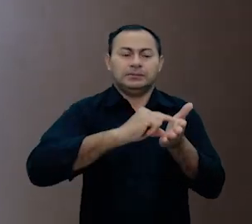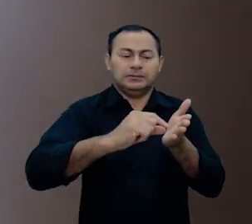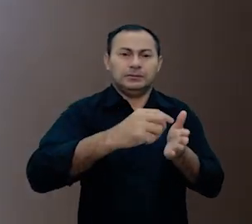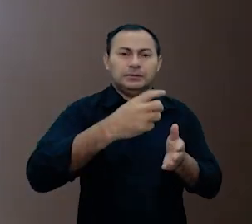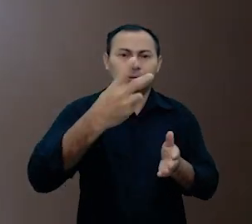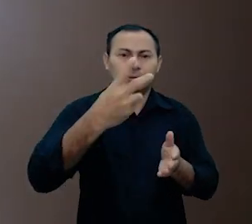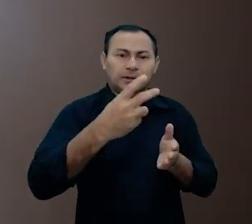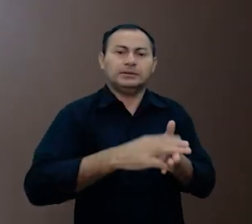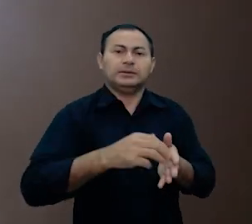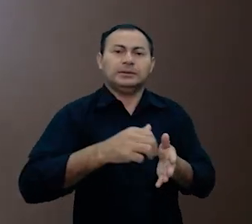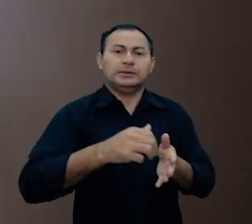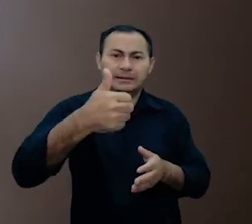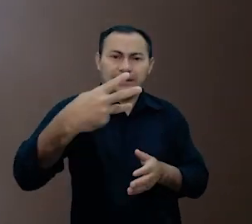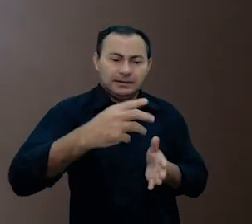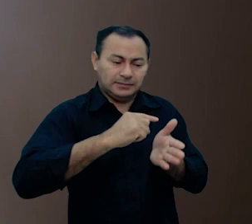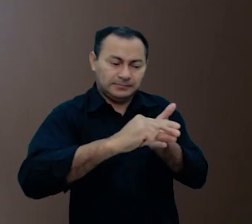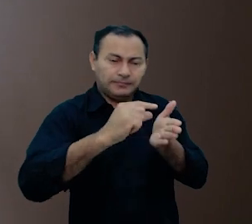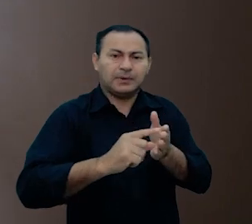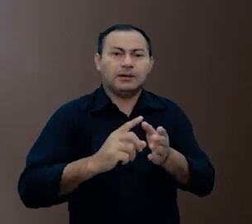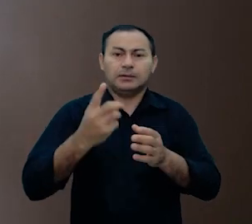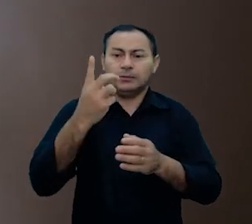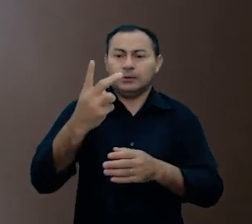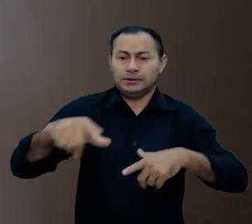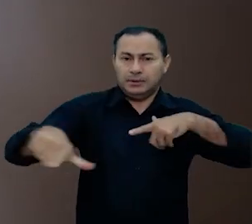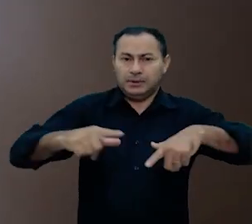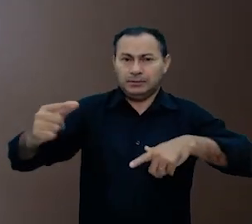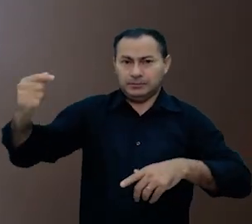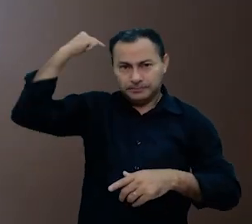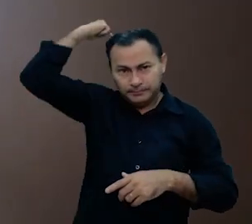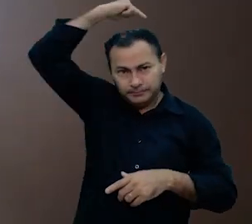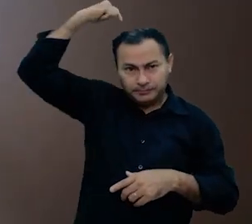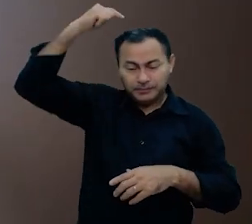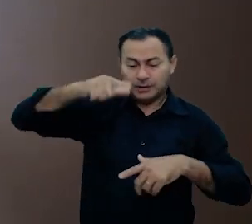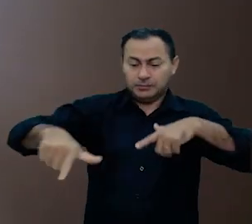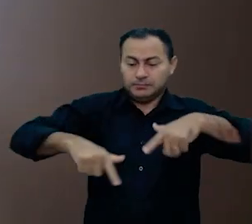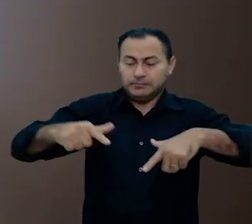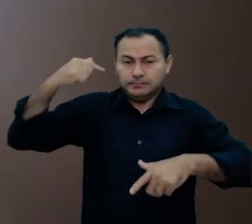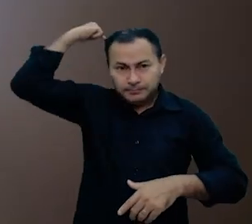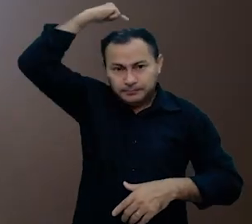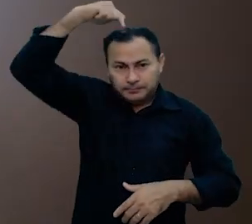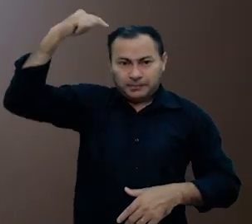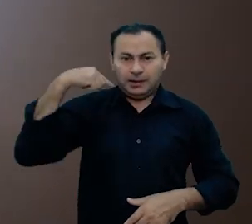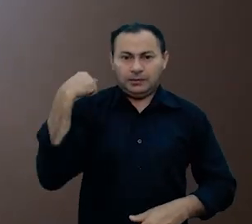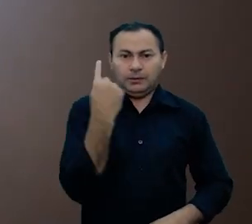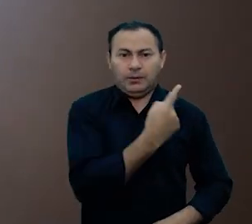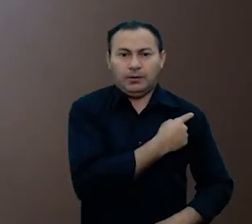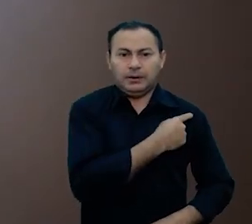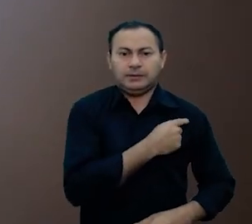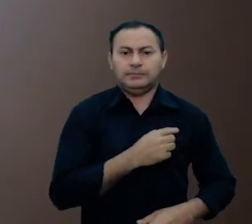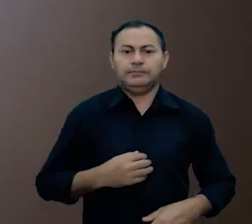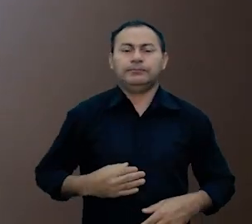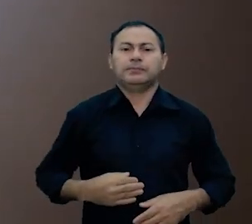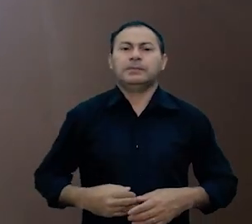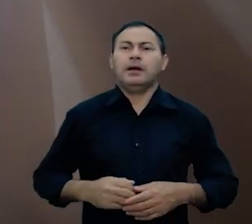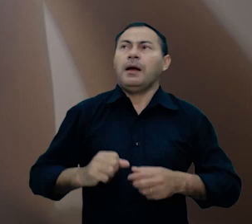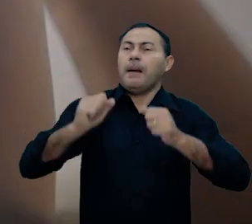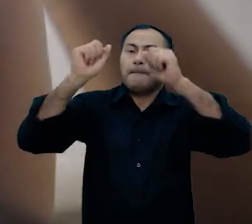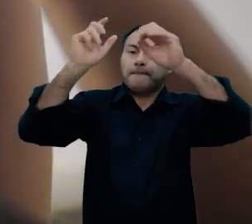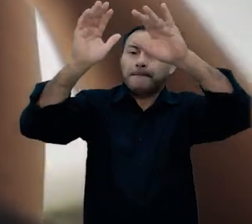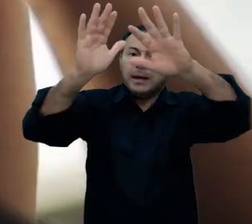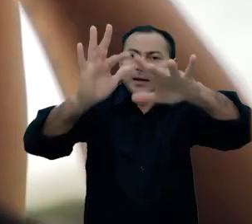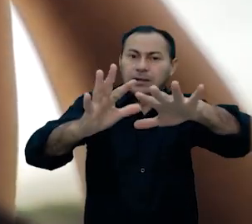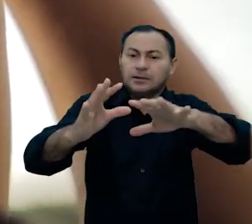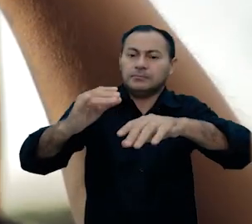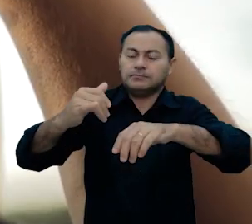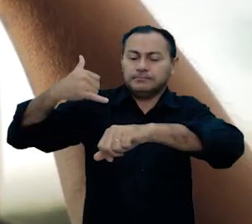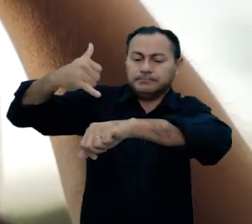que há 2 dimensões do trabalho do Espírito Santo. Há o trabalho do Espírito Santo em nós, e a bênção ou unção